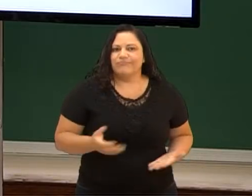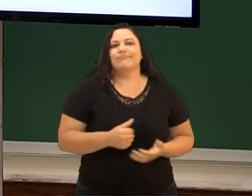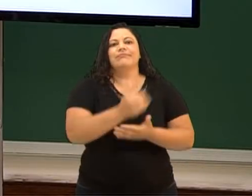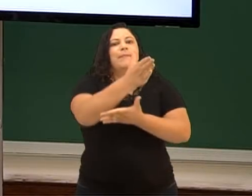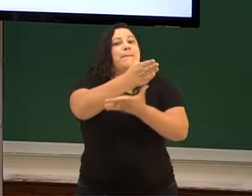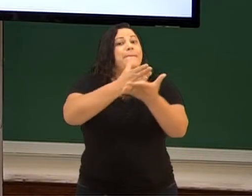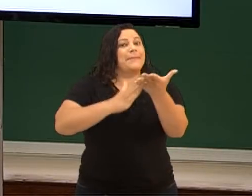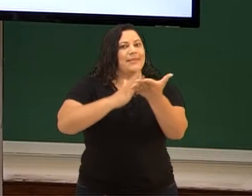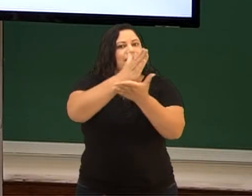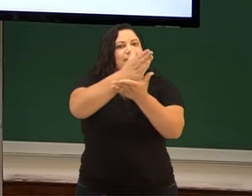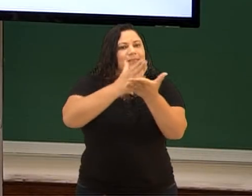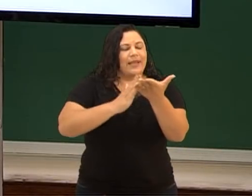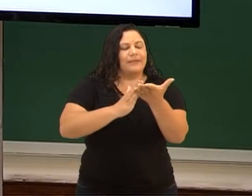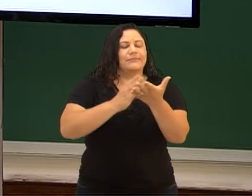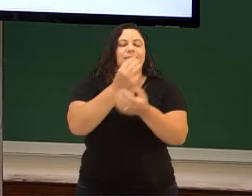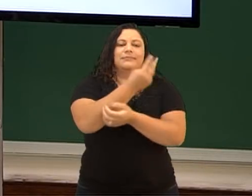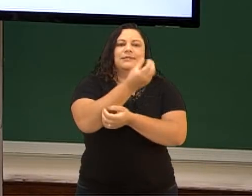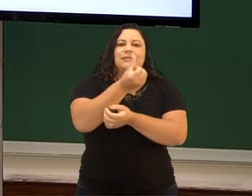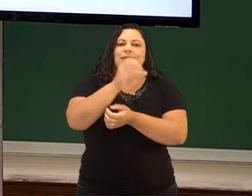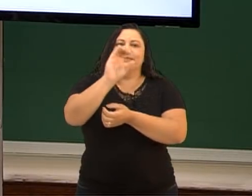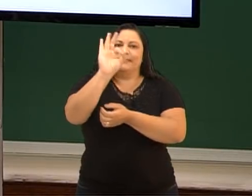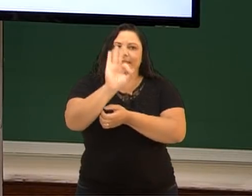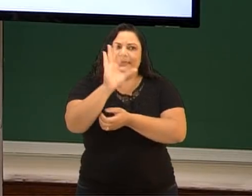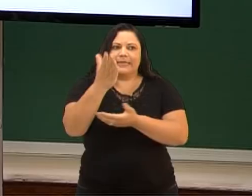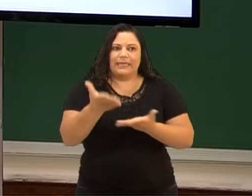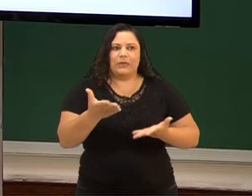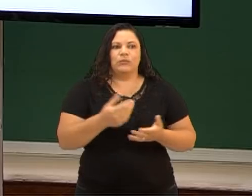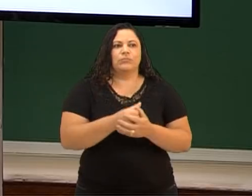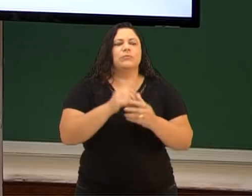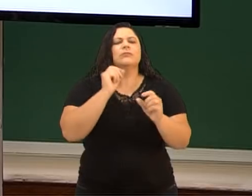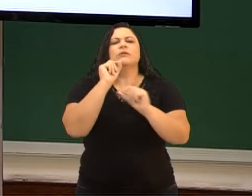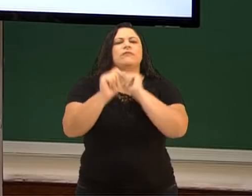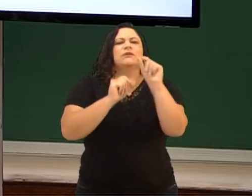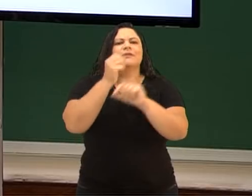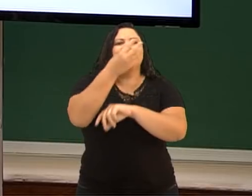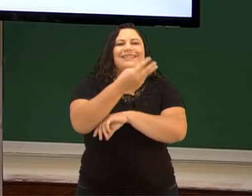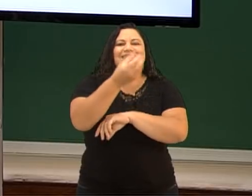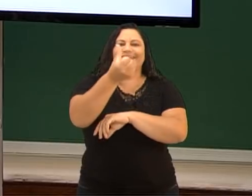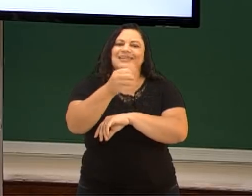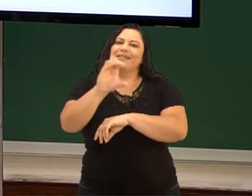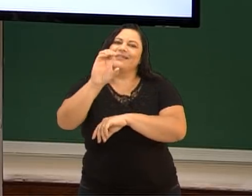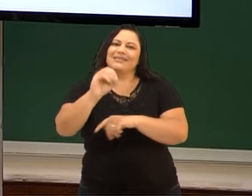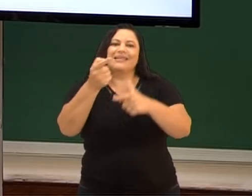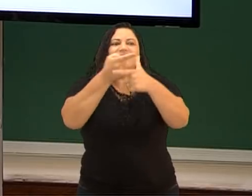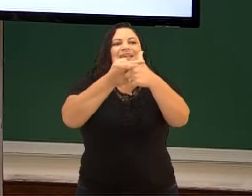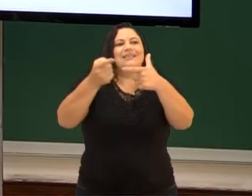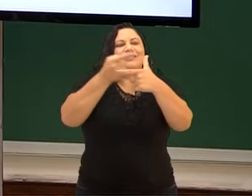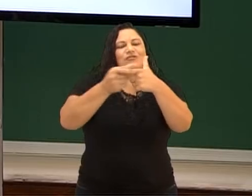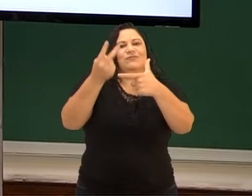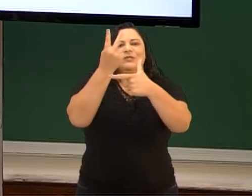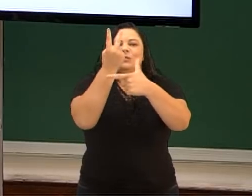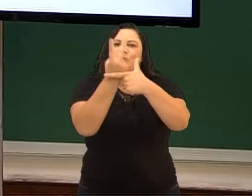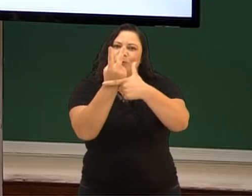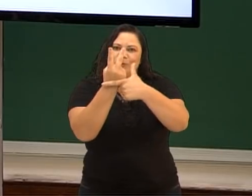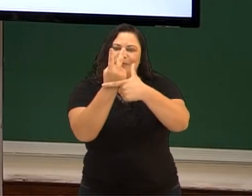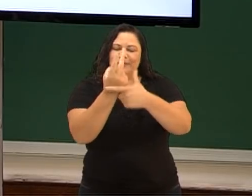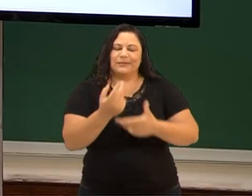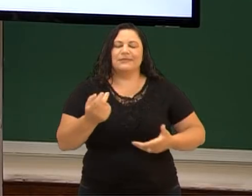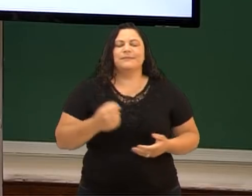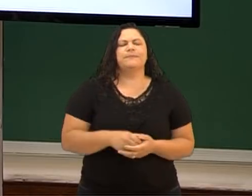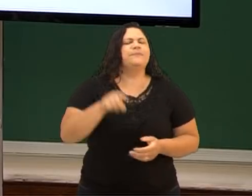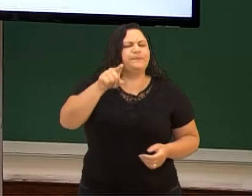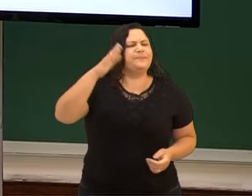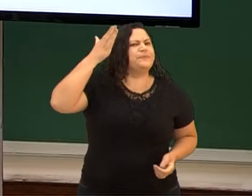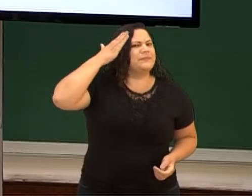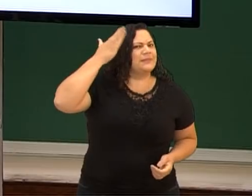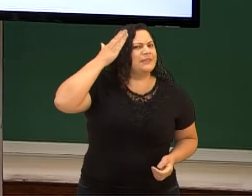é 360 graus. Então, eu faço o quê? 360 divididos pelo 2. E vocês já sabem,